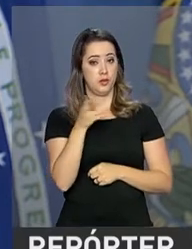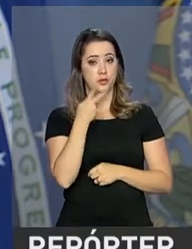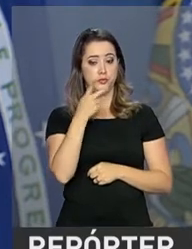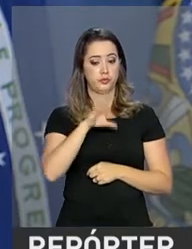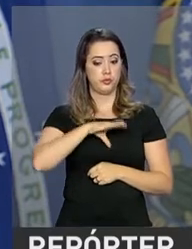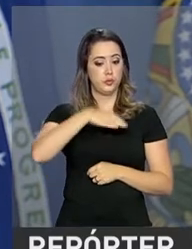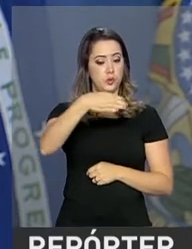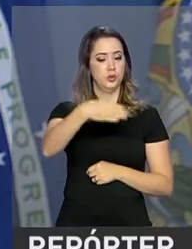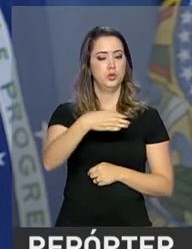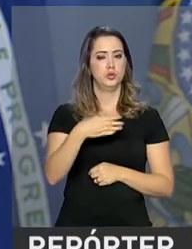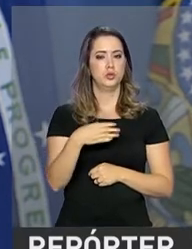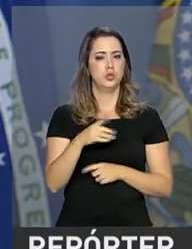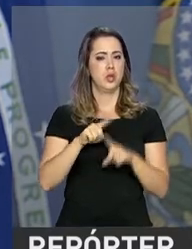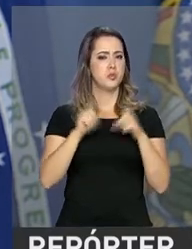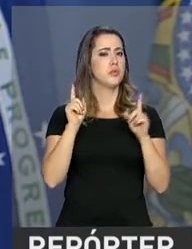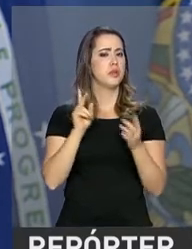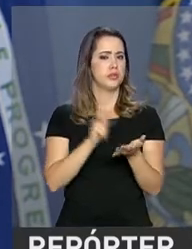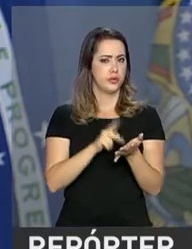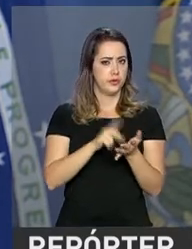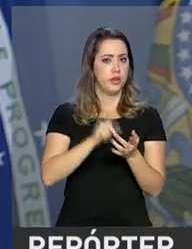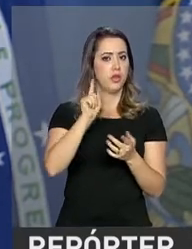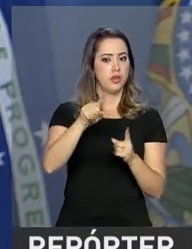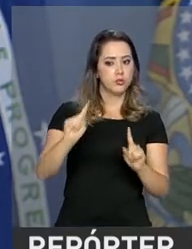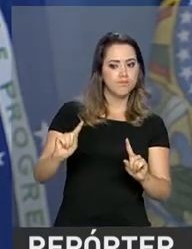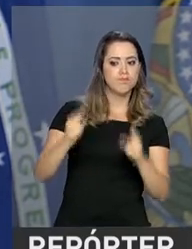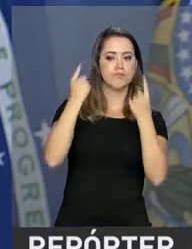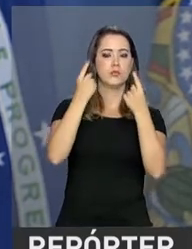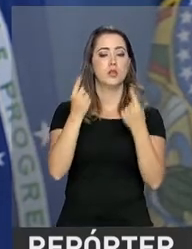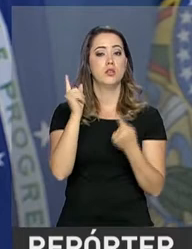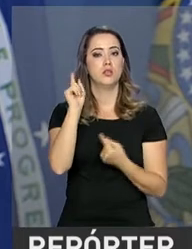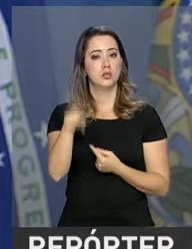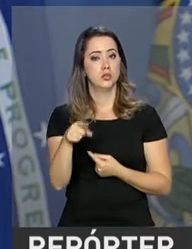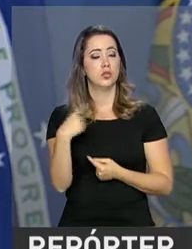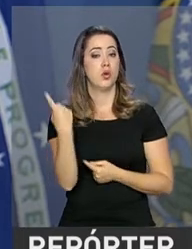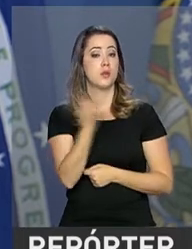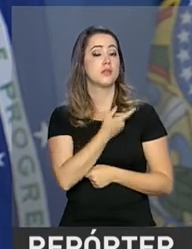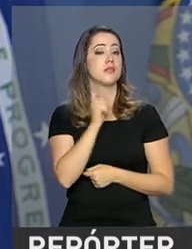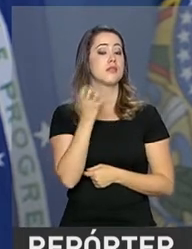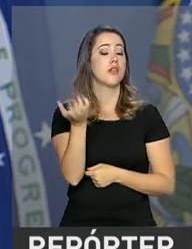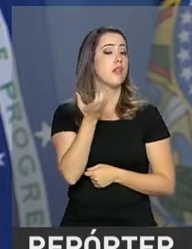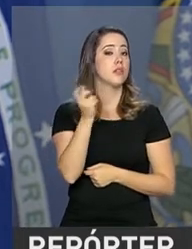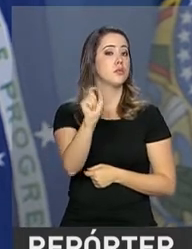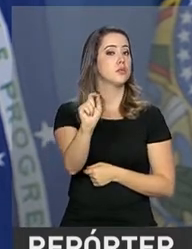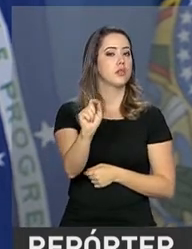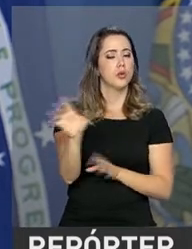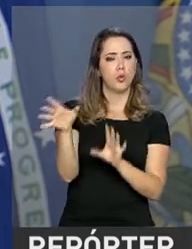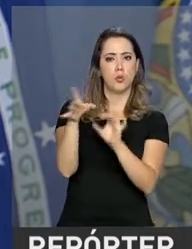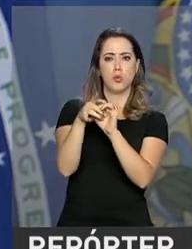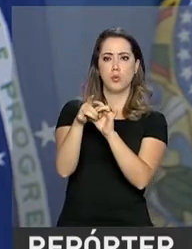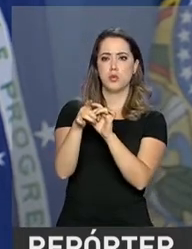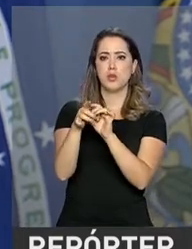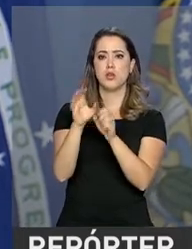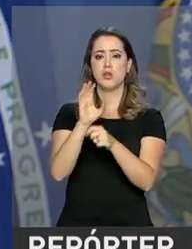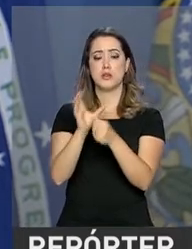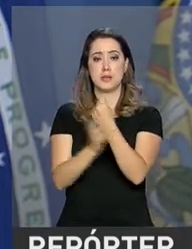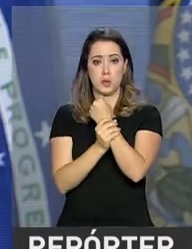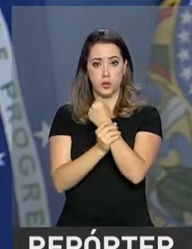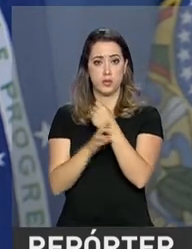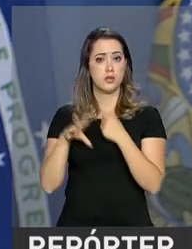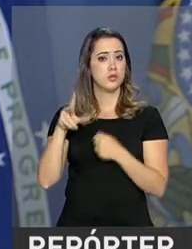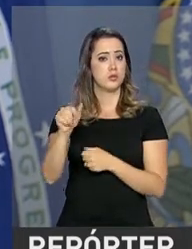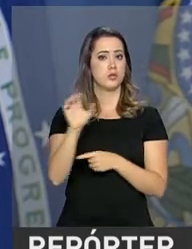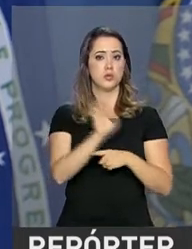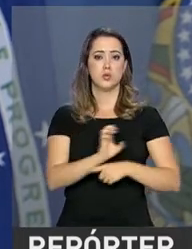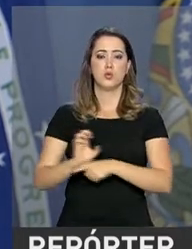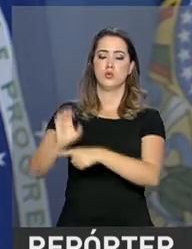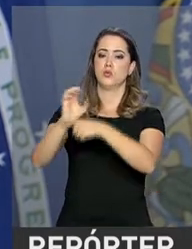coragem mas que na verdade é quase uma ousadia nós queremos é fazer essa interação da segurança pública de todos